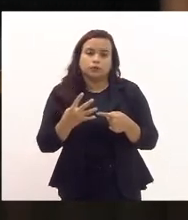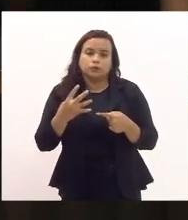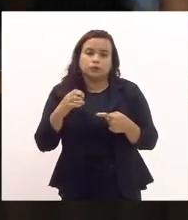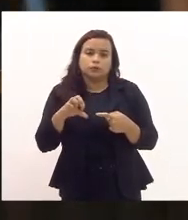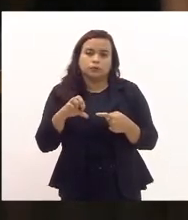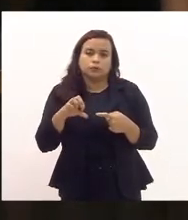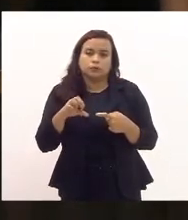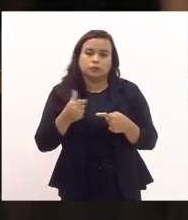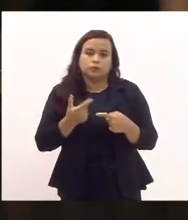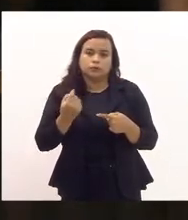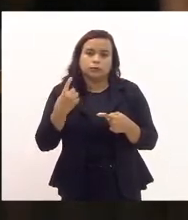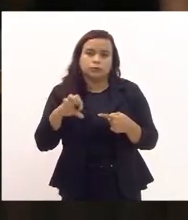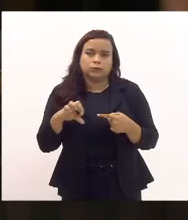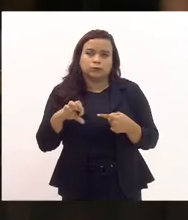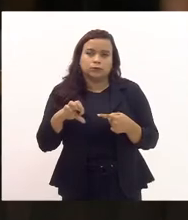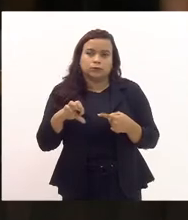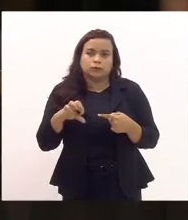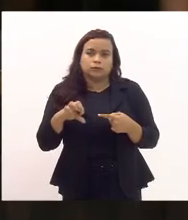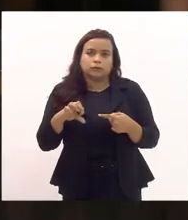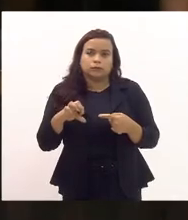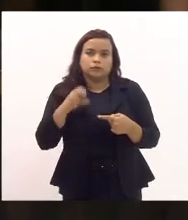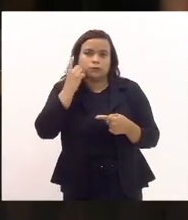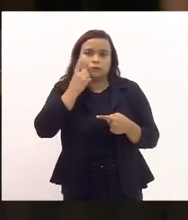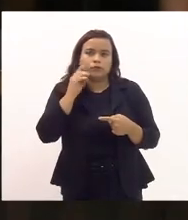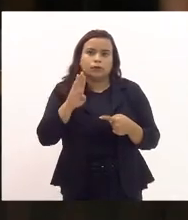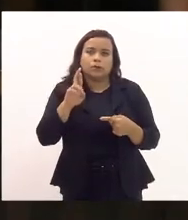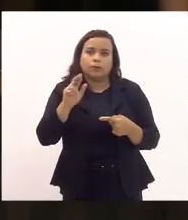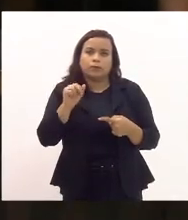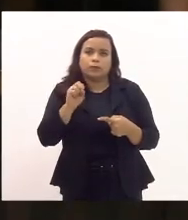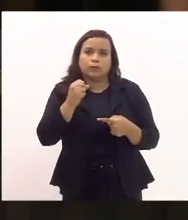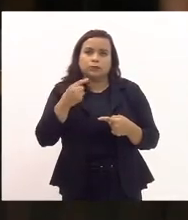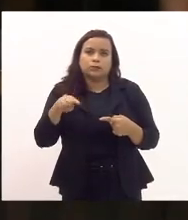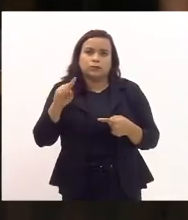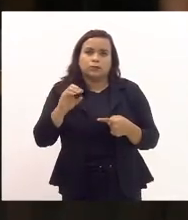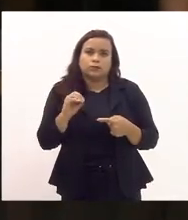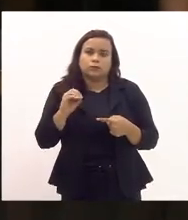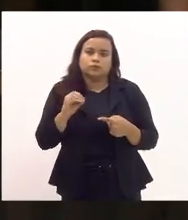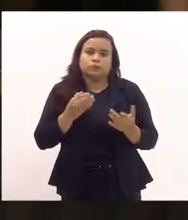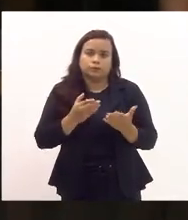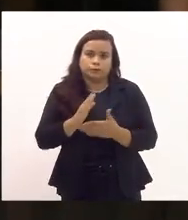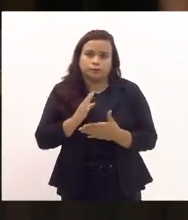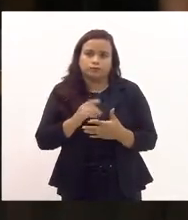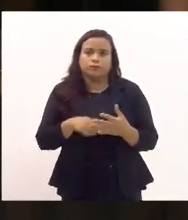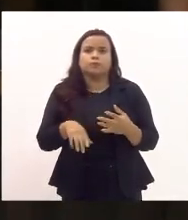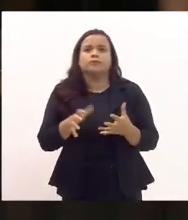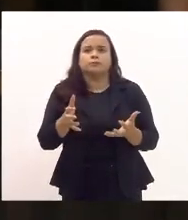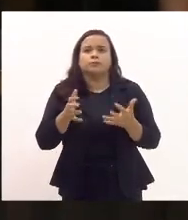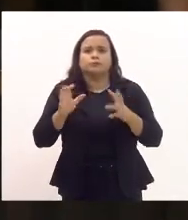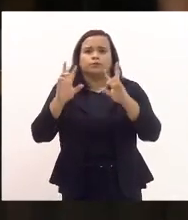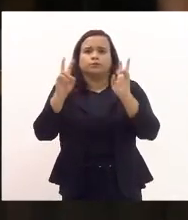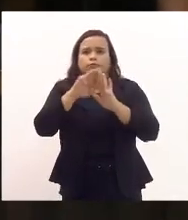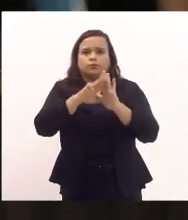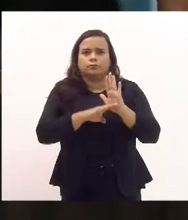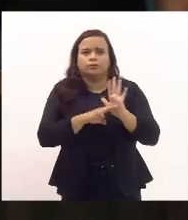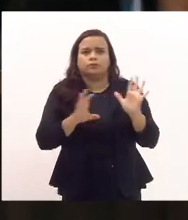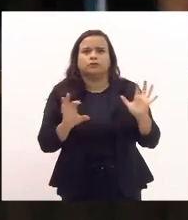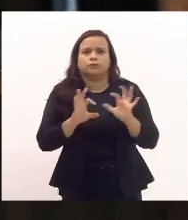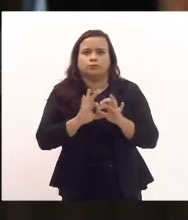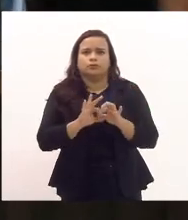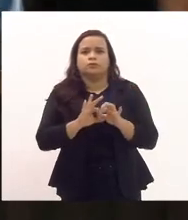449 de 19 resultado brasão seus que a prova na descrição aprovada é que a inclusão na ordem do dia